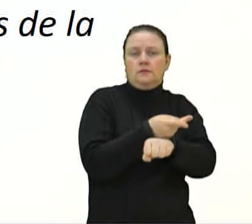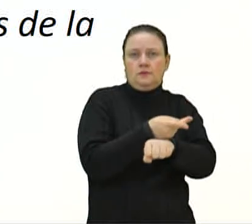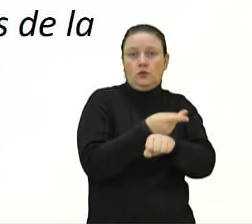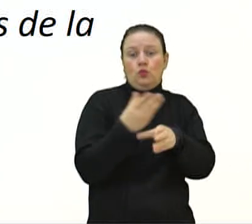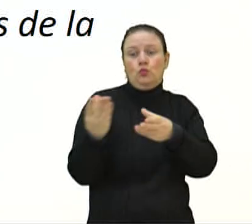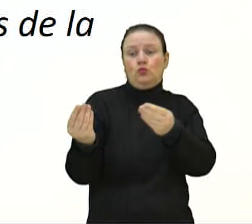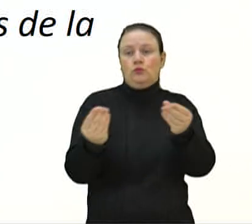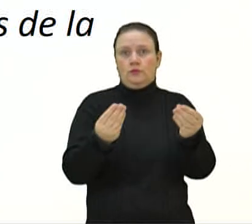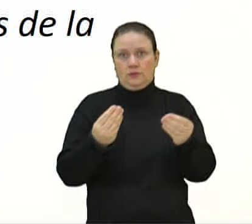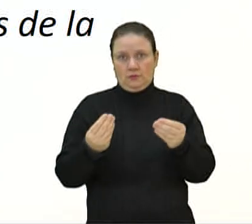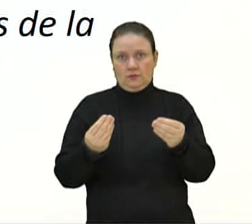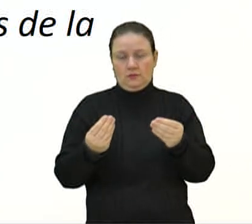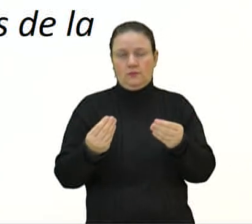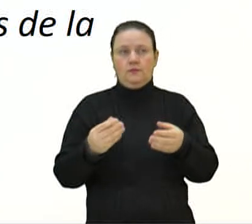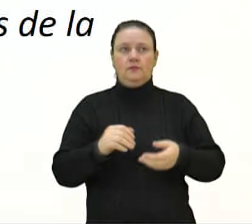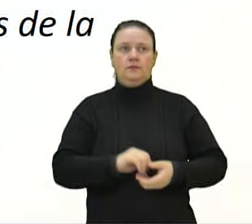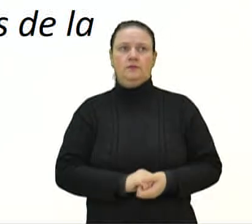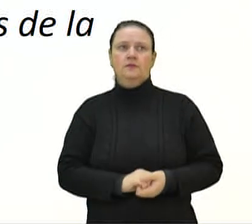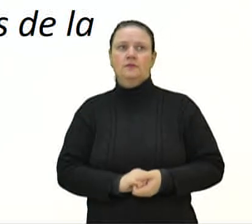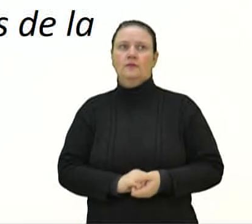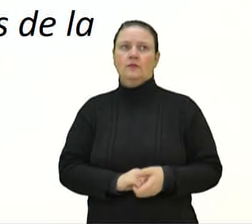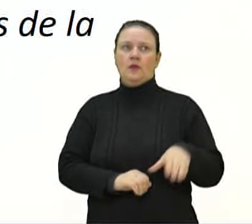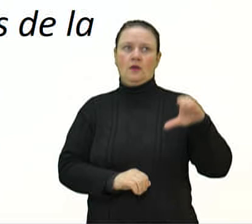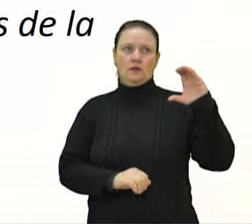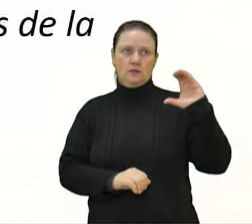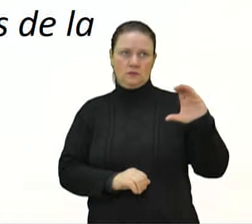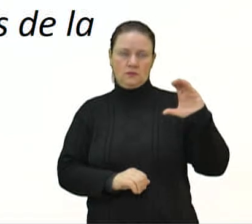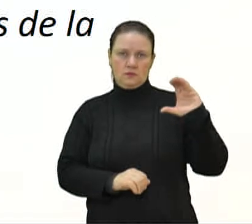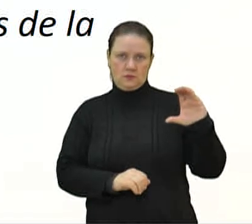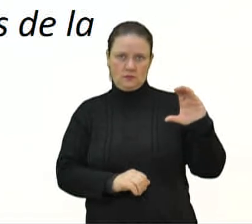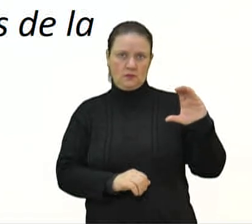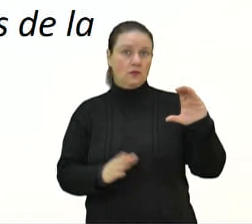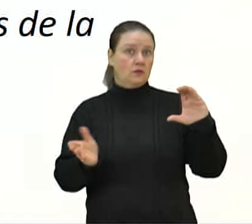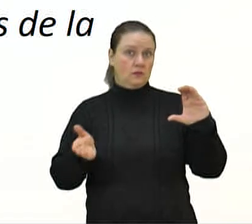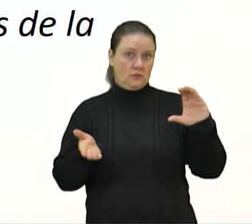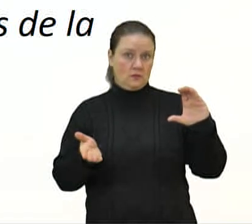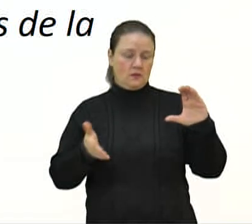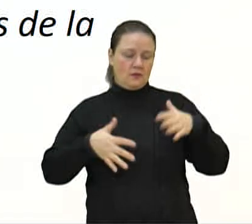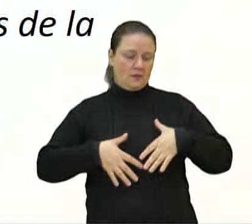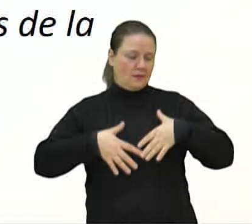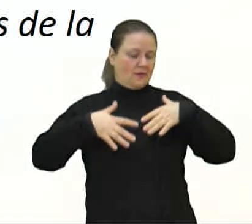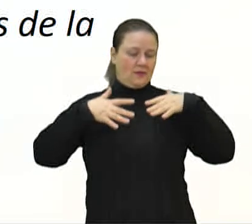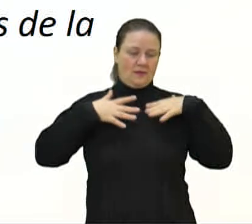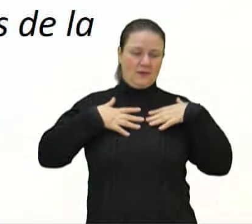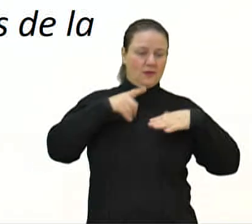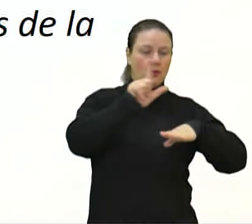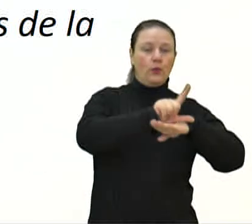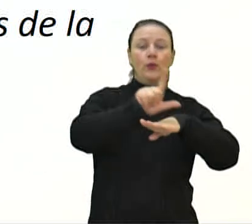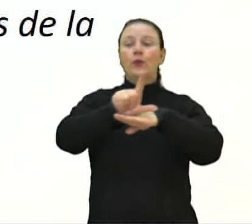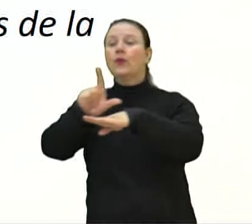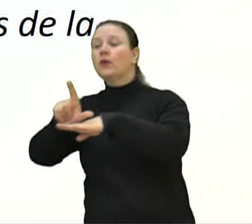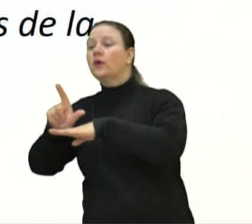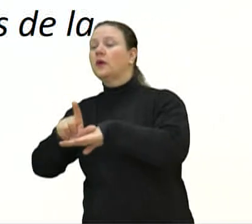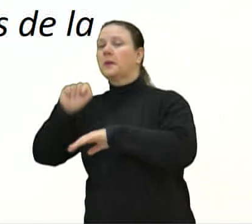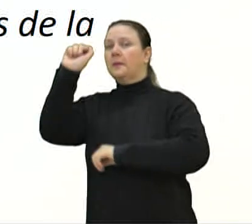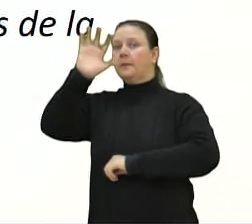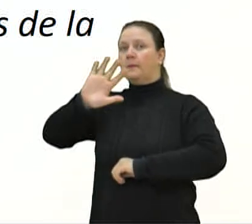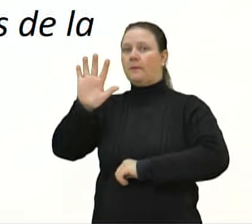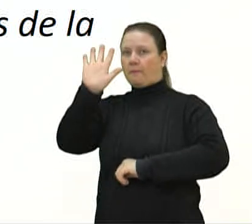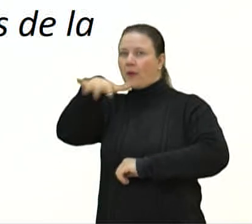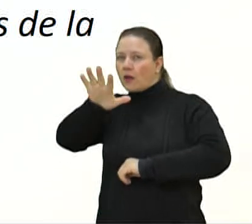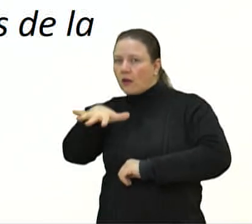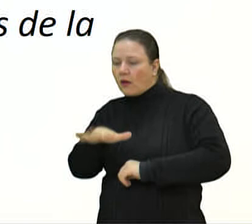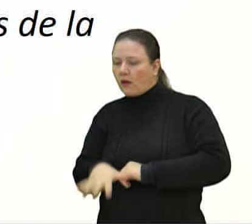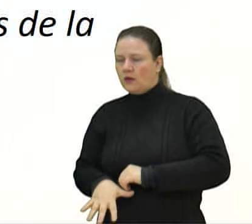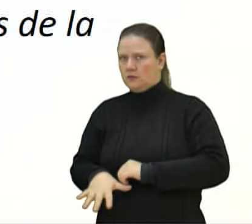Les agradam as tiendas mais baratas del centro comercial. Então, lhe agrada as lojas mais baratas do shopping. Centro